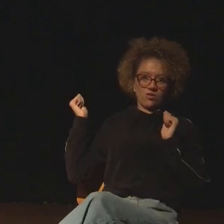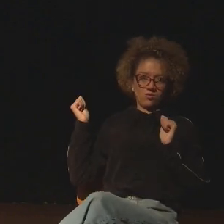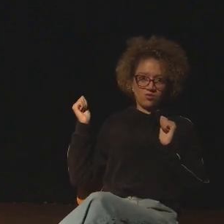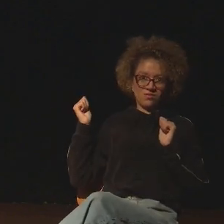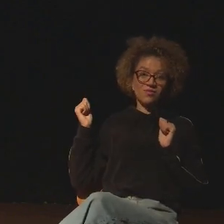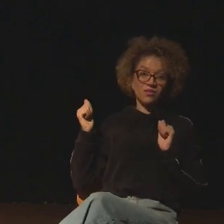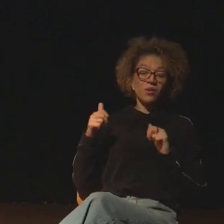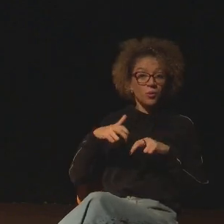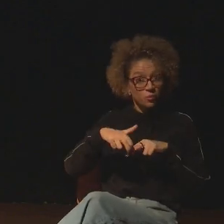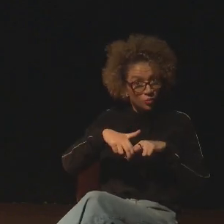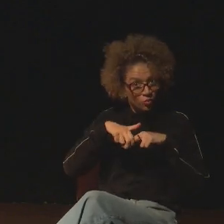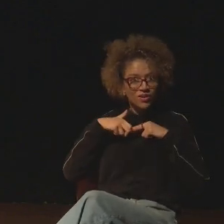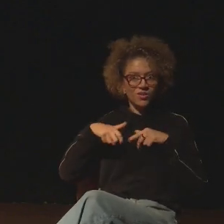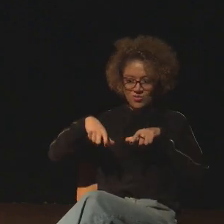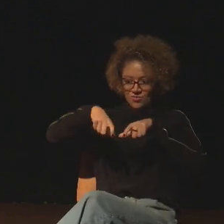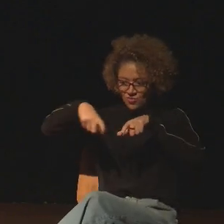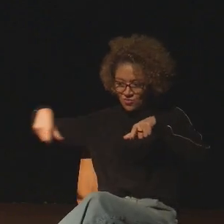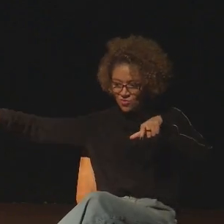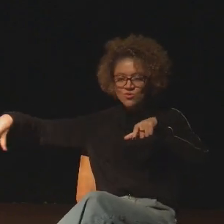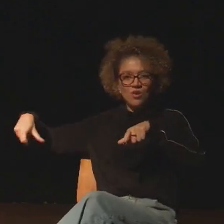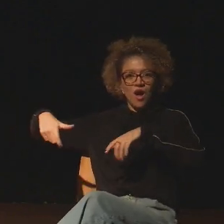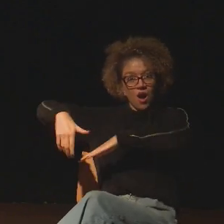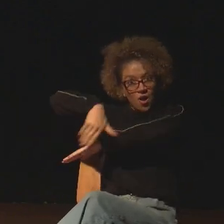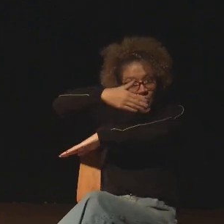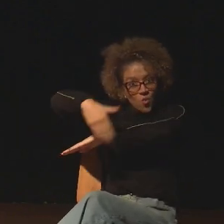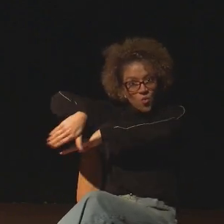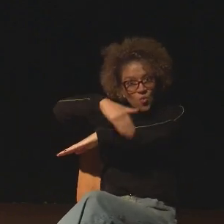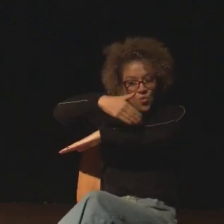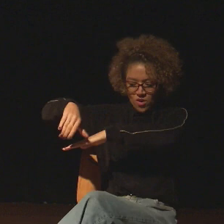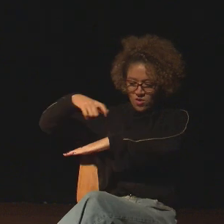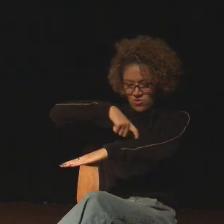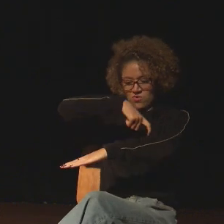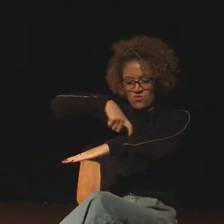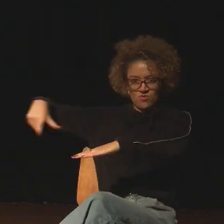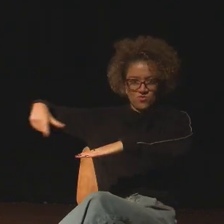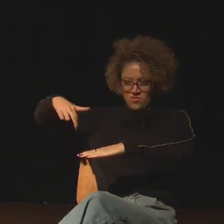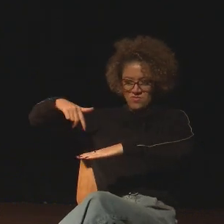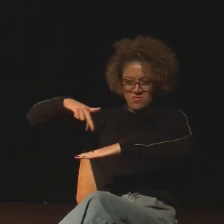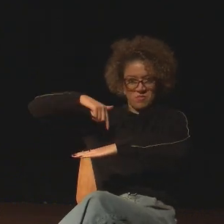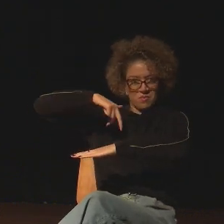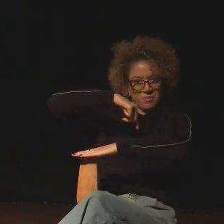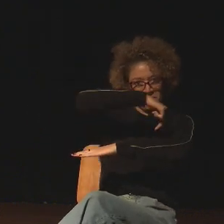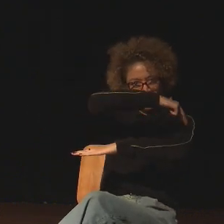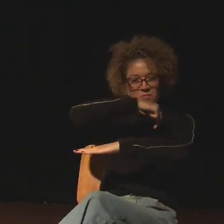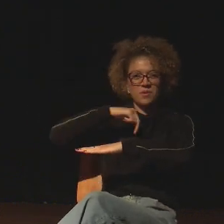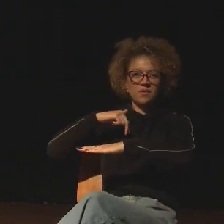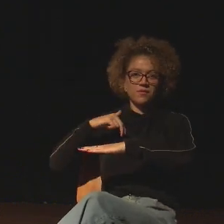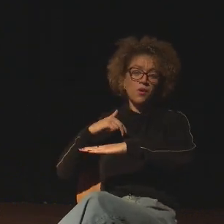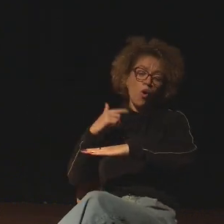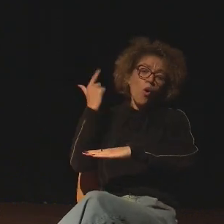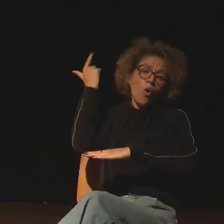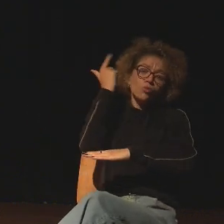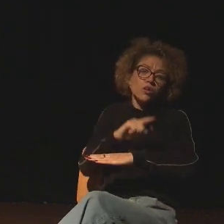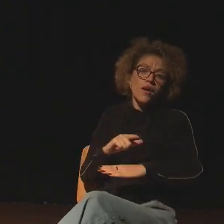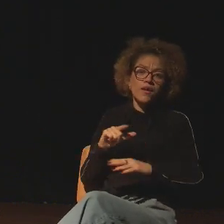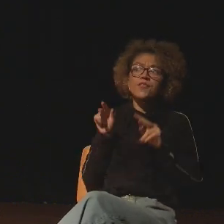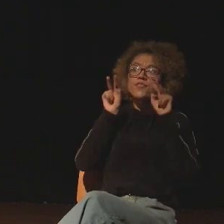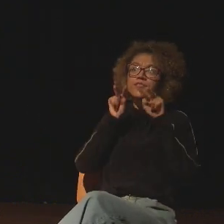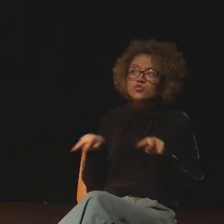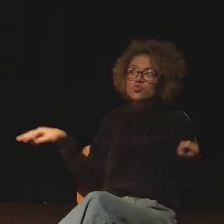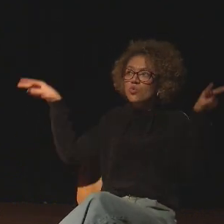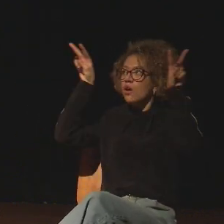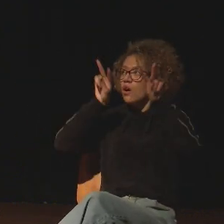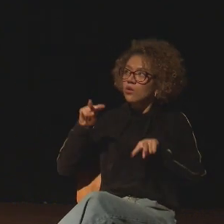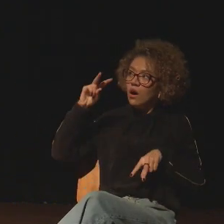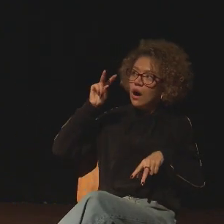fachadas comecem a dialogar mais com a rua, e do tipo permeabilidade visual e